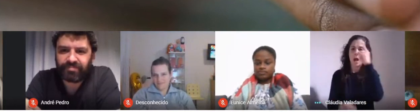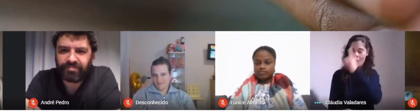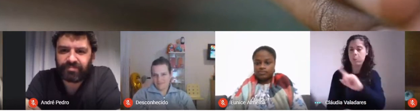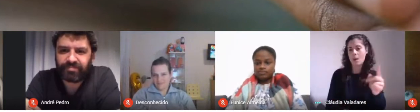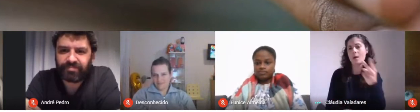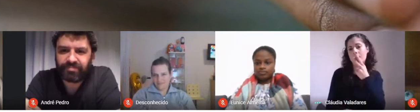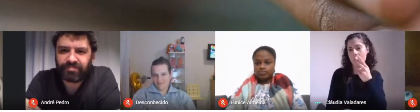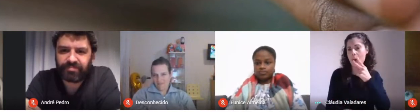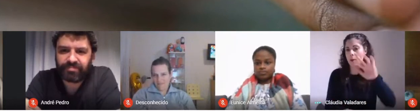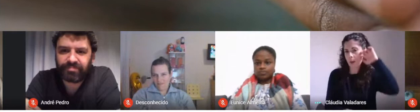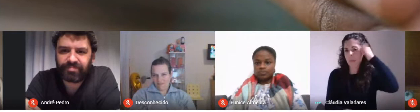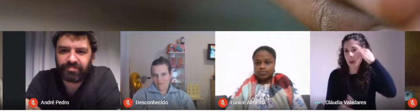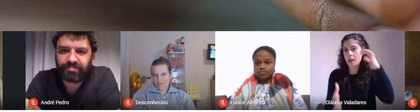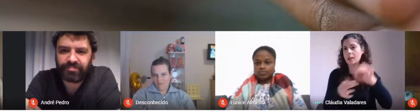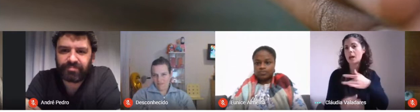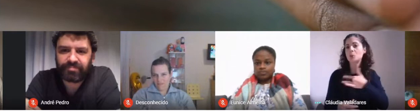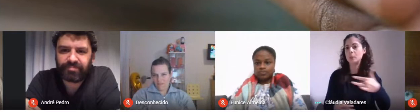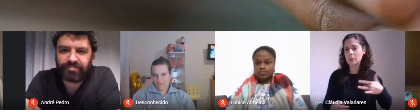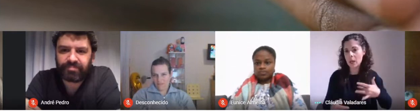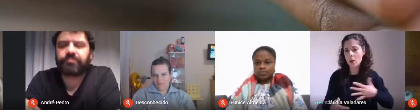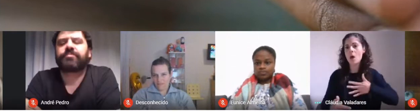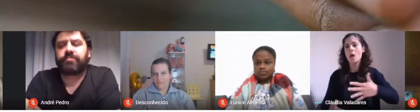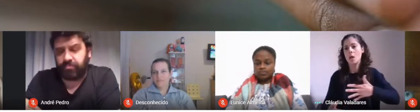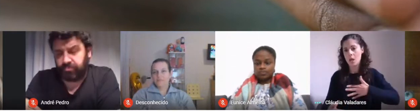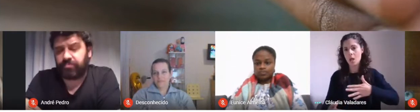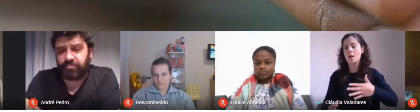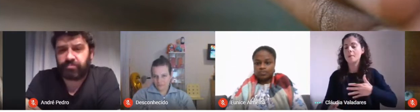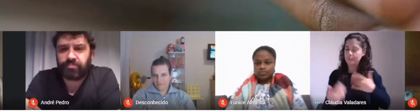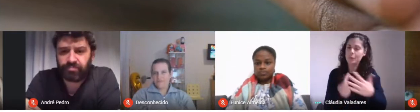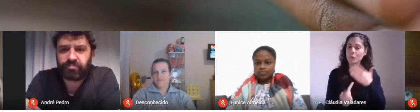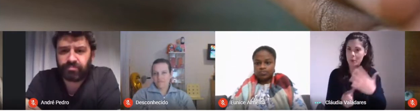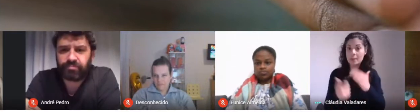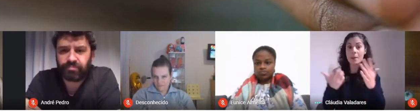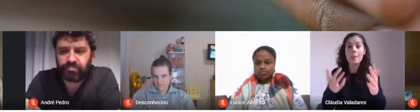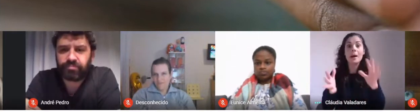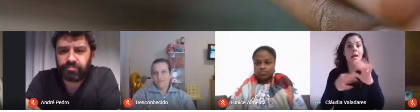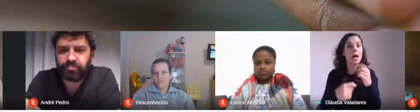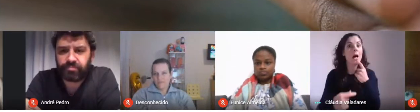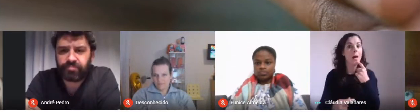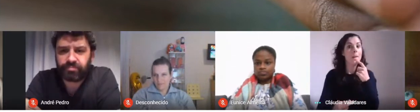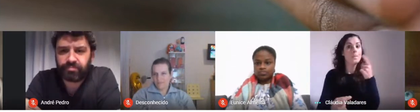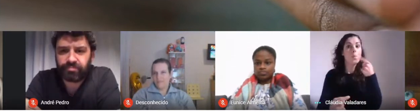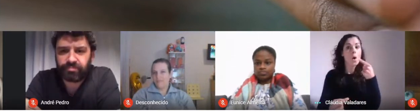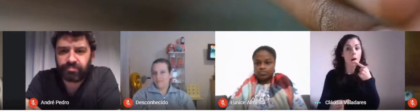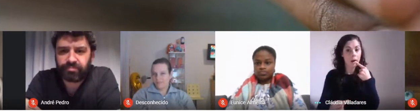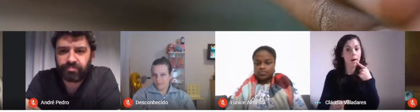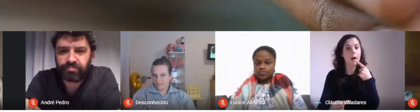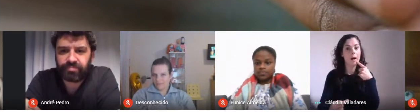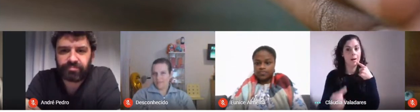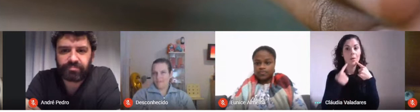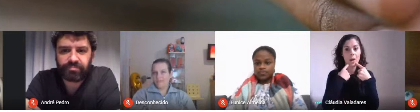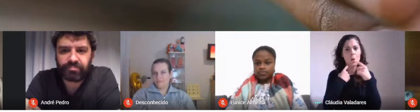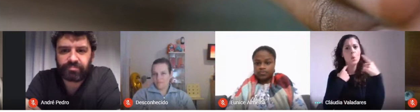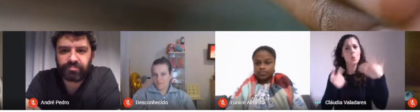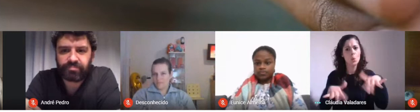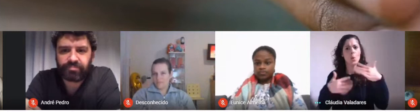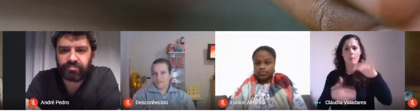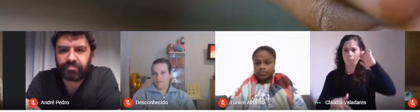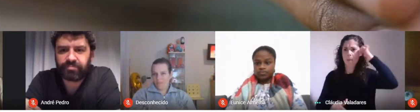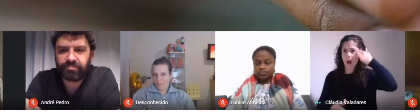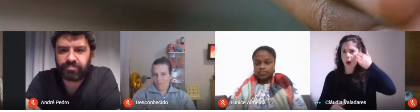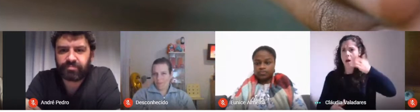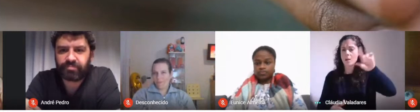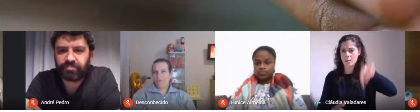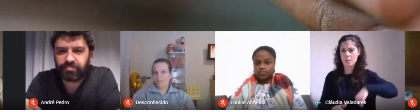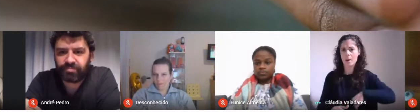a nível respiratório. No entanto, na cavidade oral, ele também é muito prejudicial. Aquelas